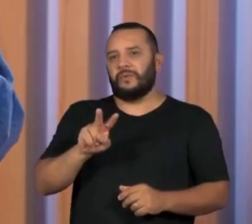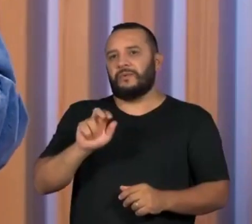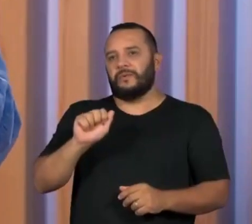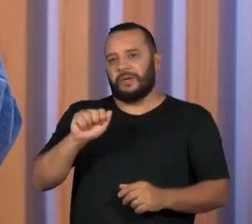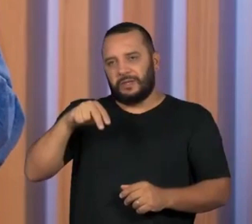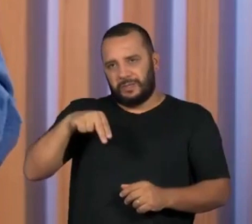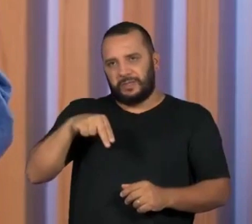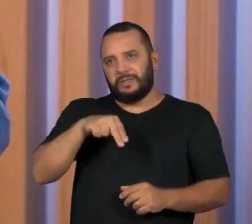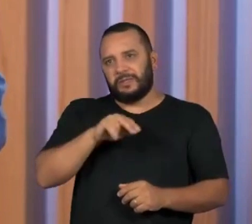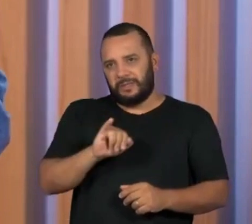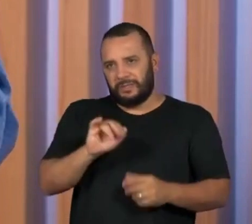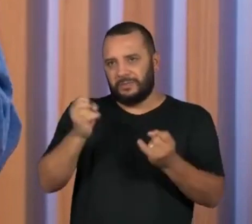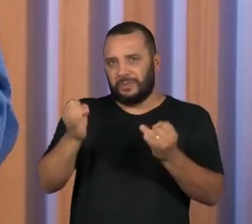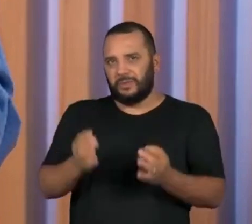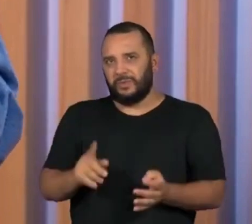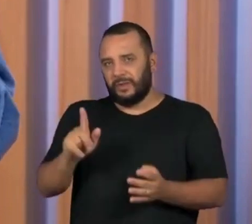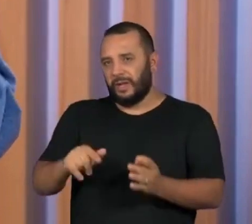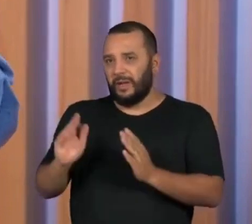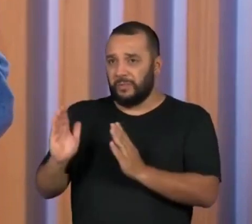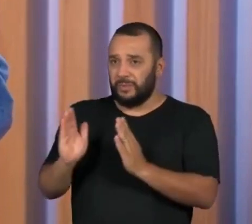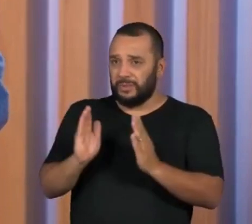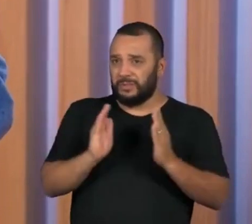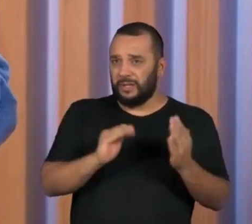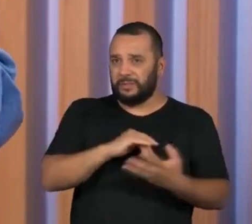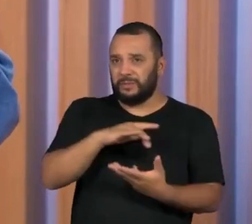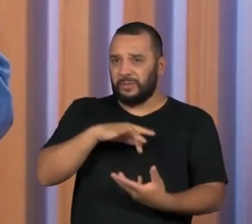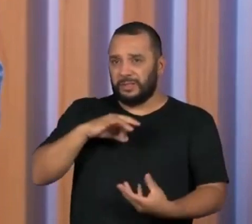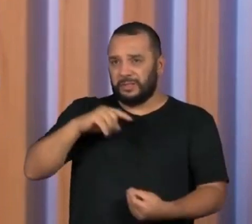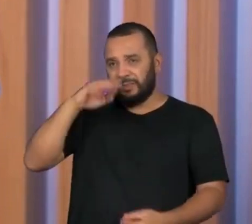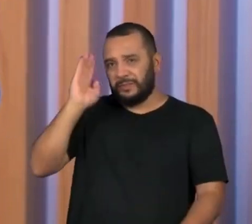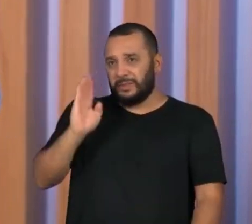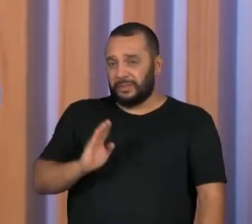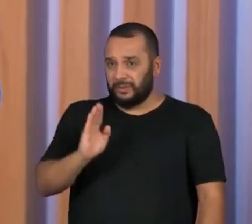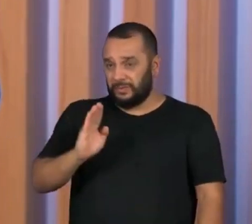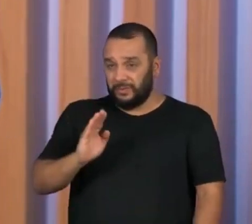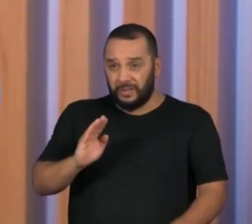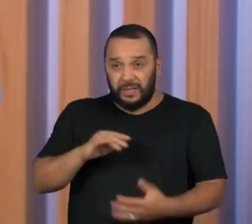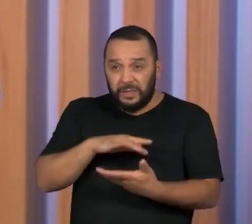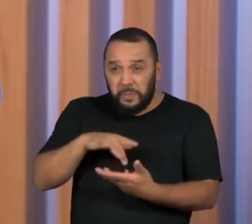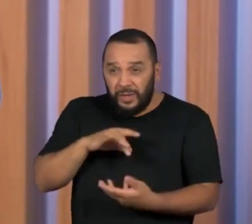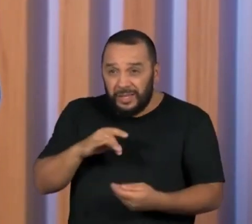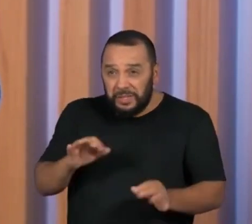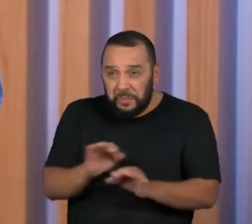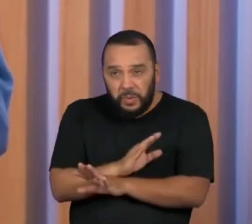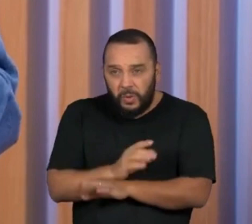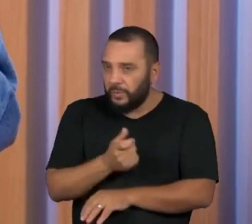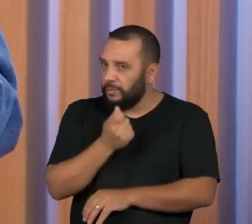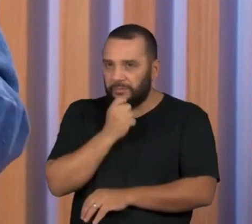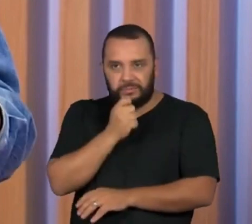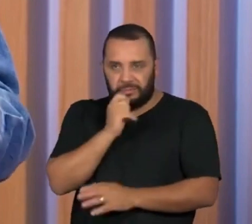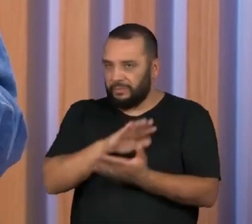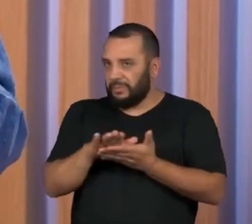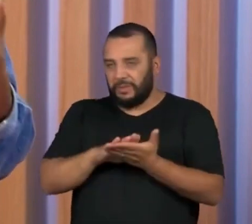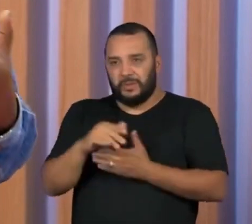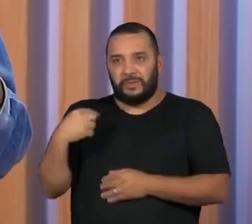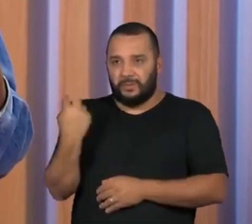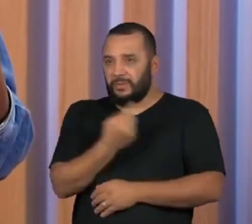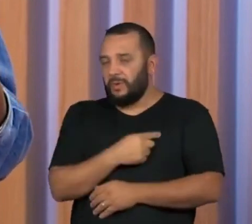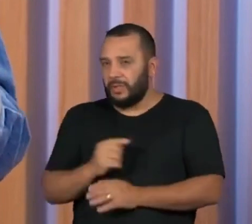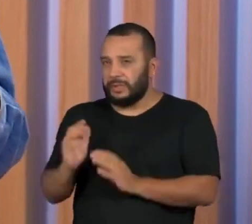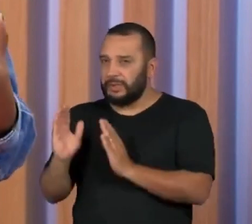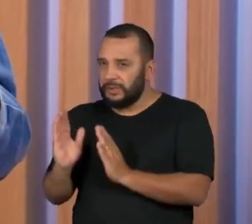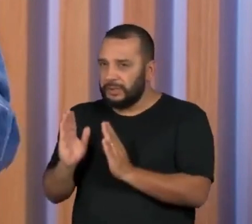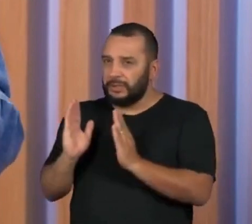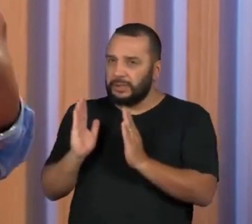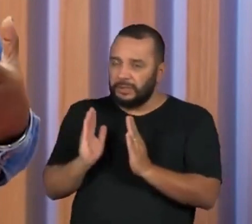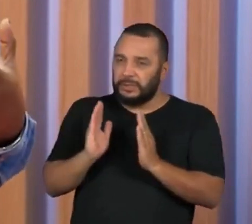democracia desse país nós estamos ainda no processo de formação da Democracia enquanto a gente não se desvincular